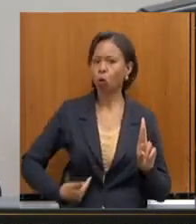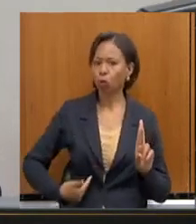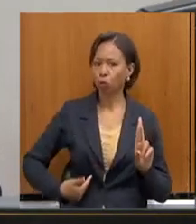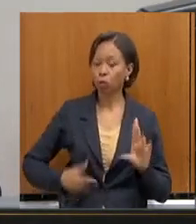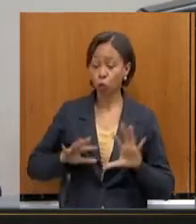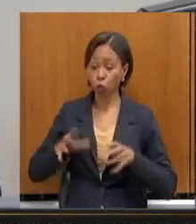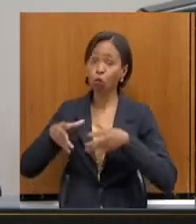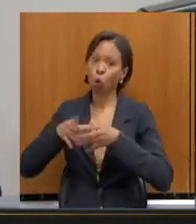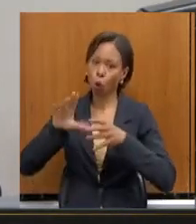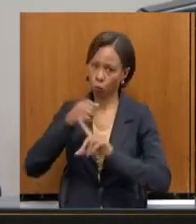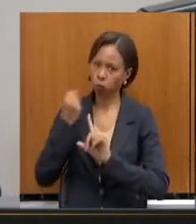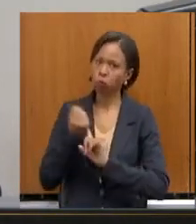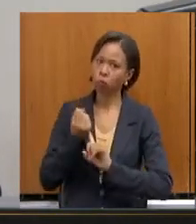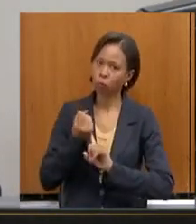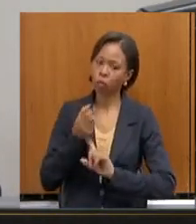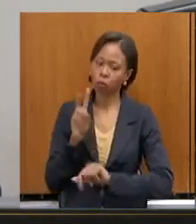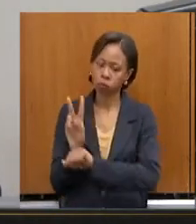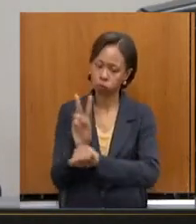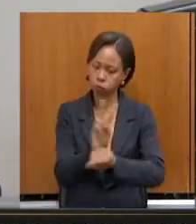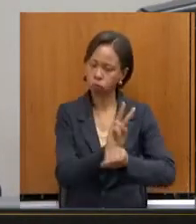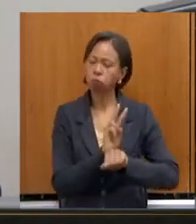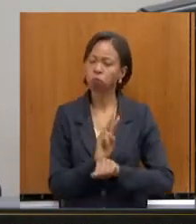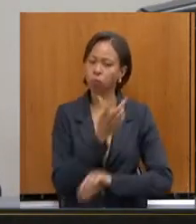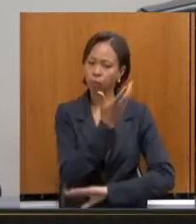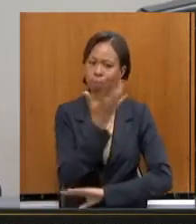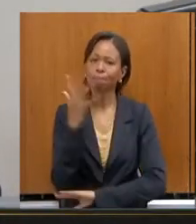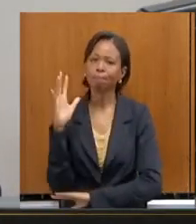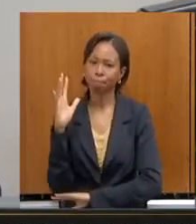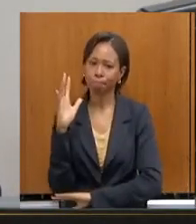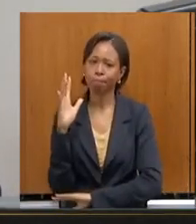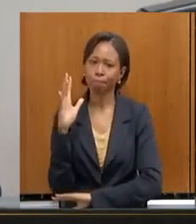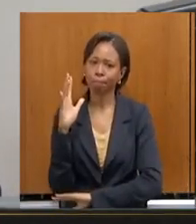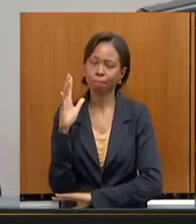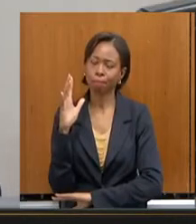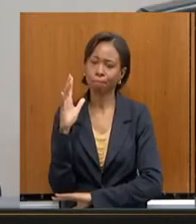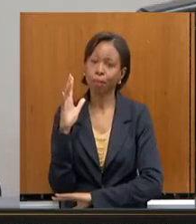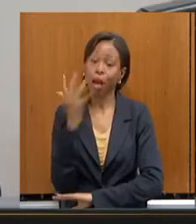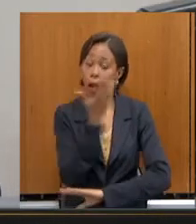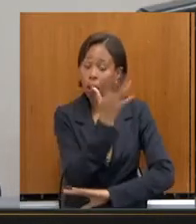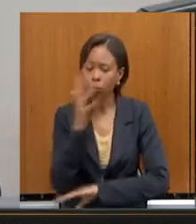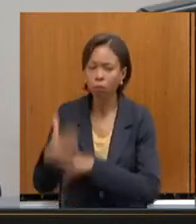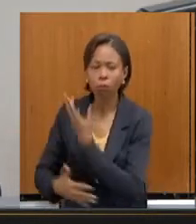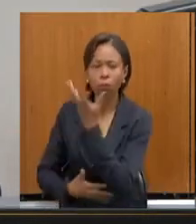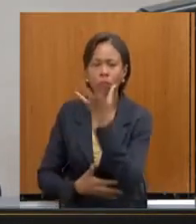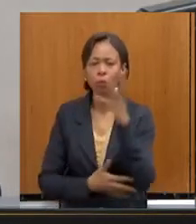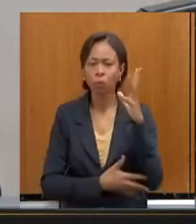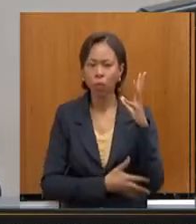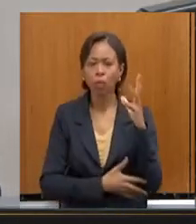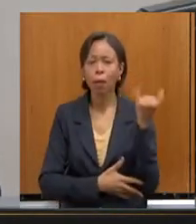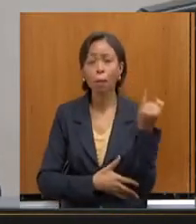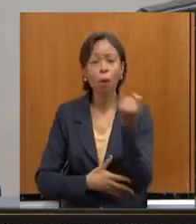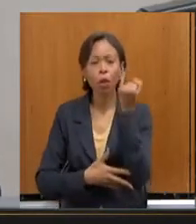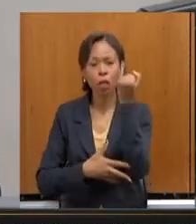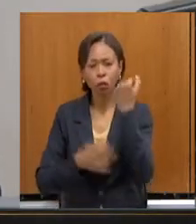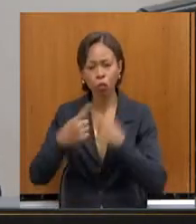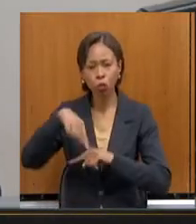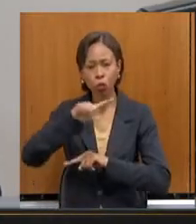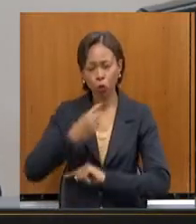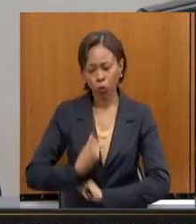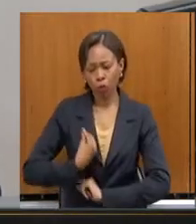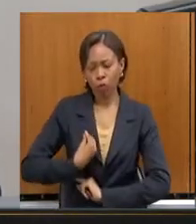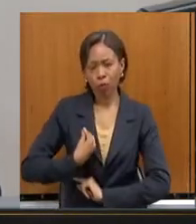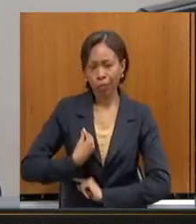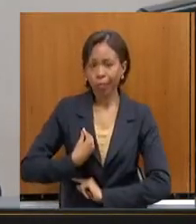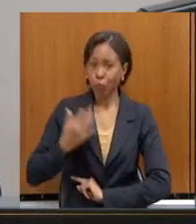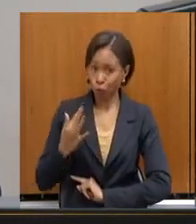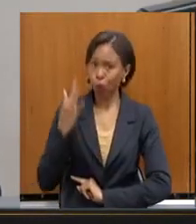coletividade proteger Lu precisamos assumir que o meio ambiente é uma questão essencial para nossa existência e das futuras gerações